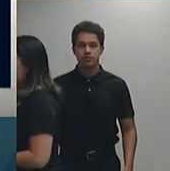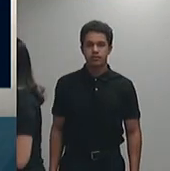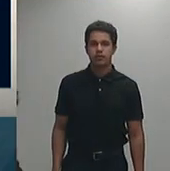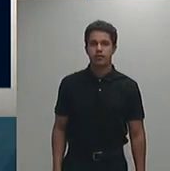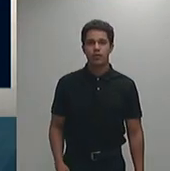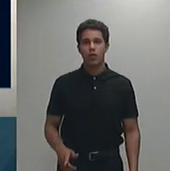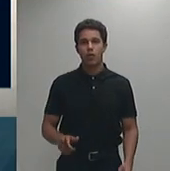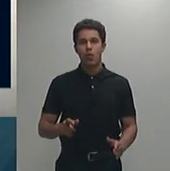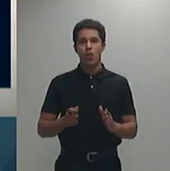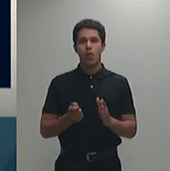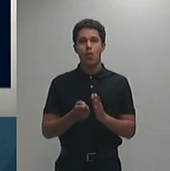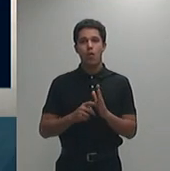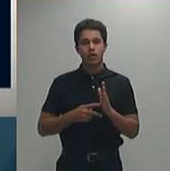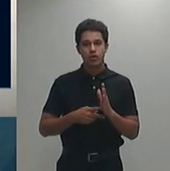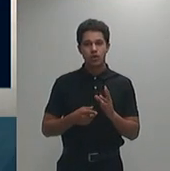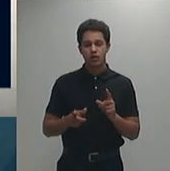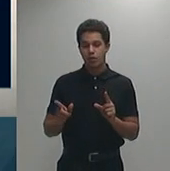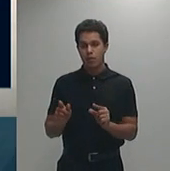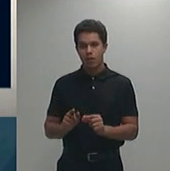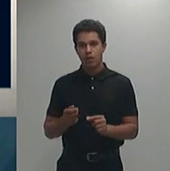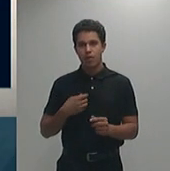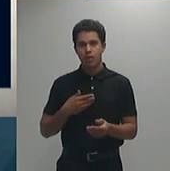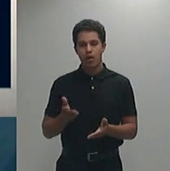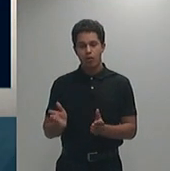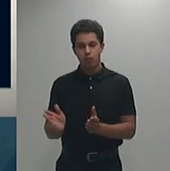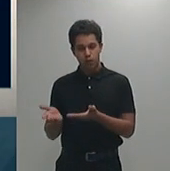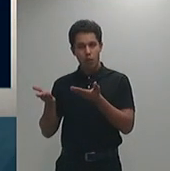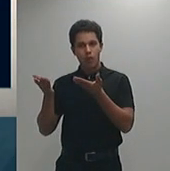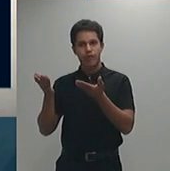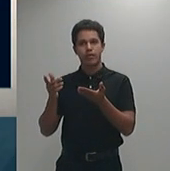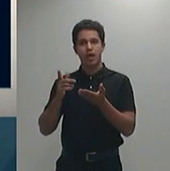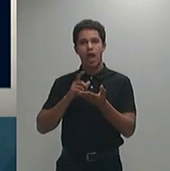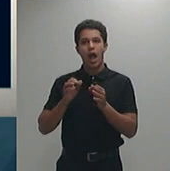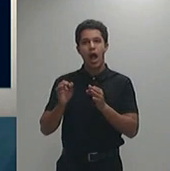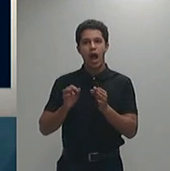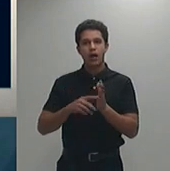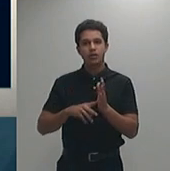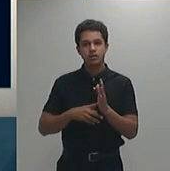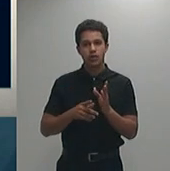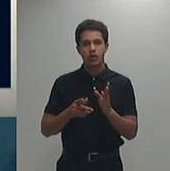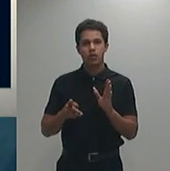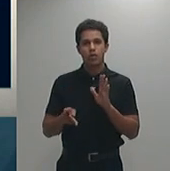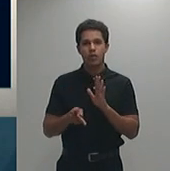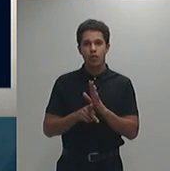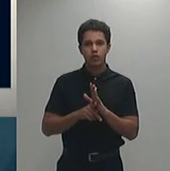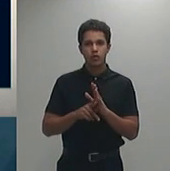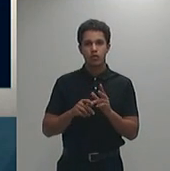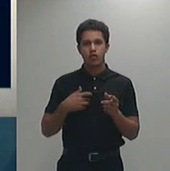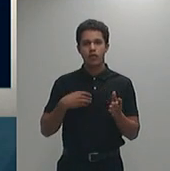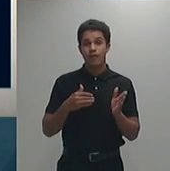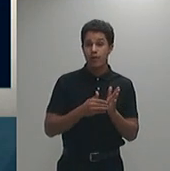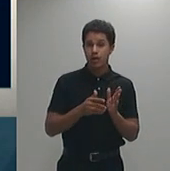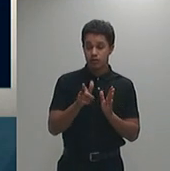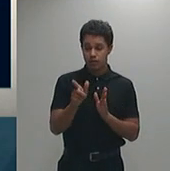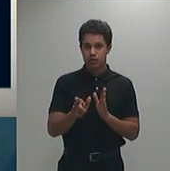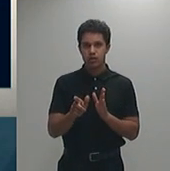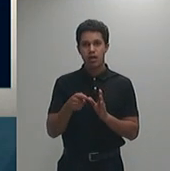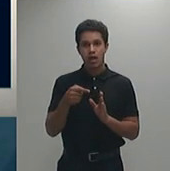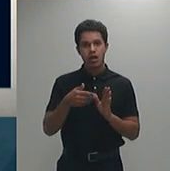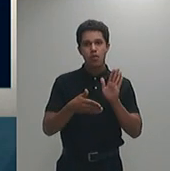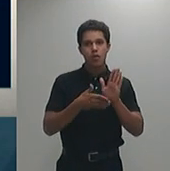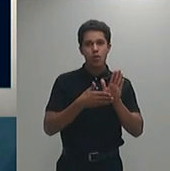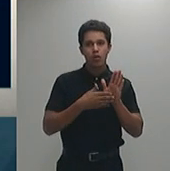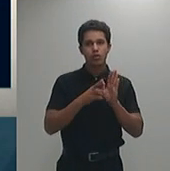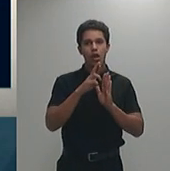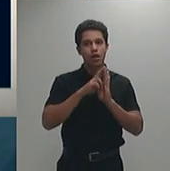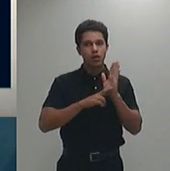promover a ação de responsabilidade dos controladores em cotejo com substrato fático dos Presentes autos a esse propósito registre-se também que a